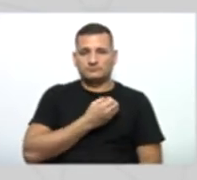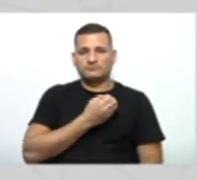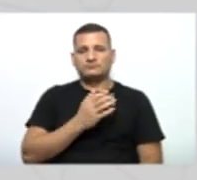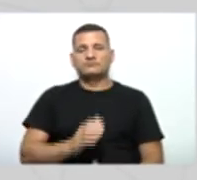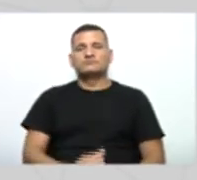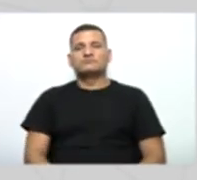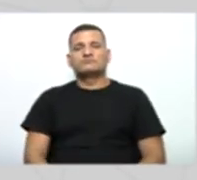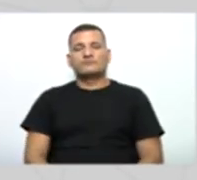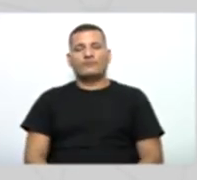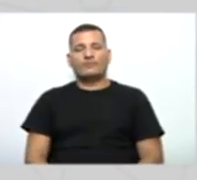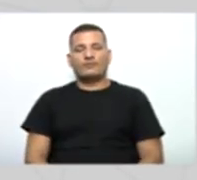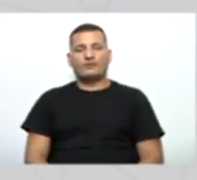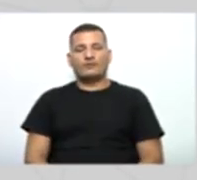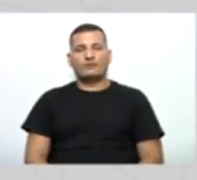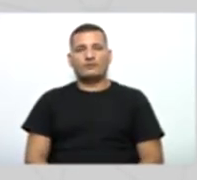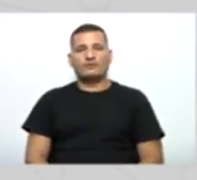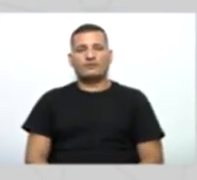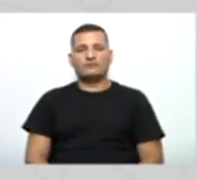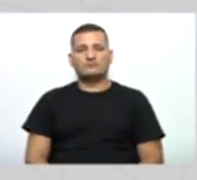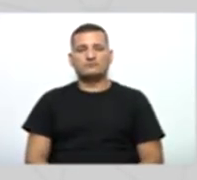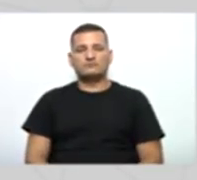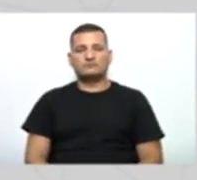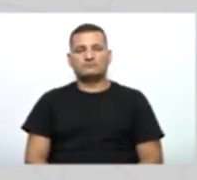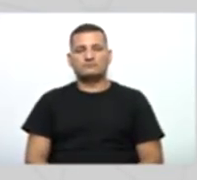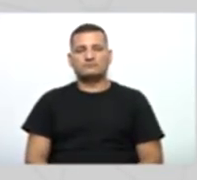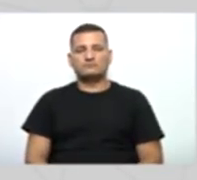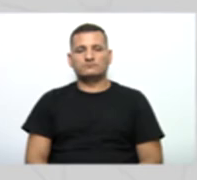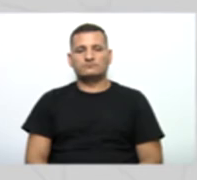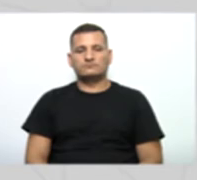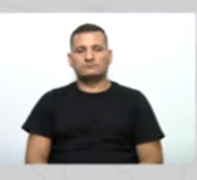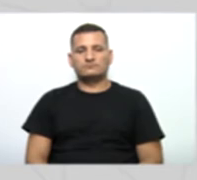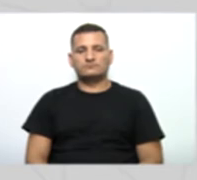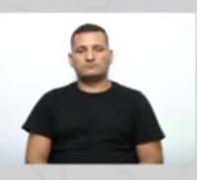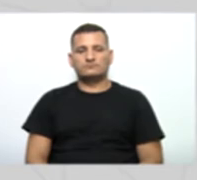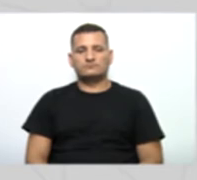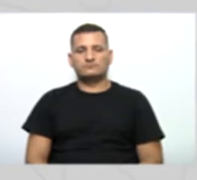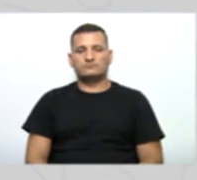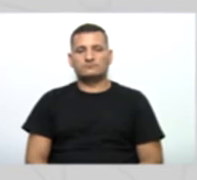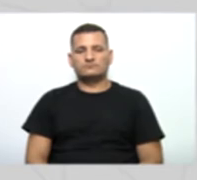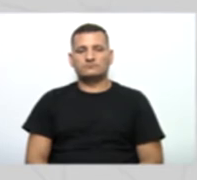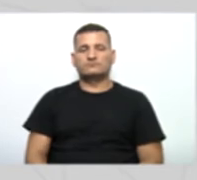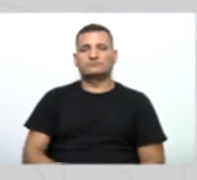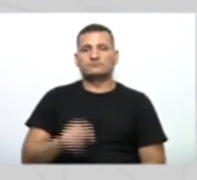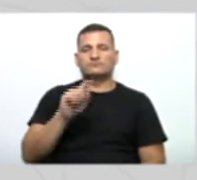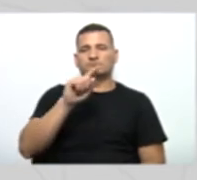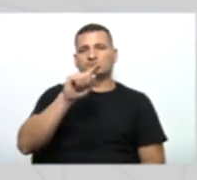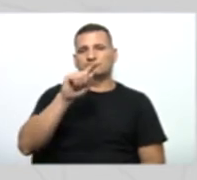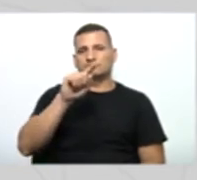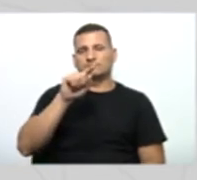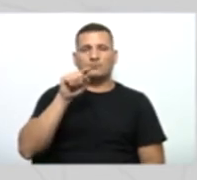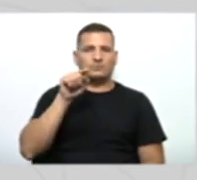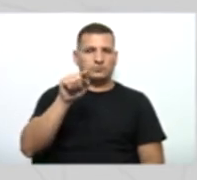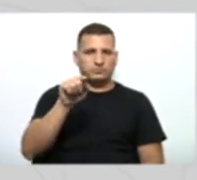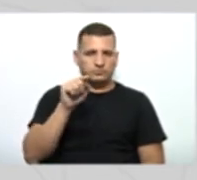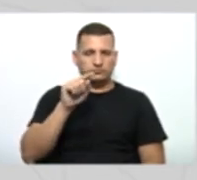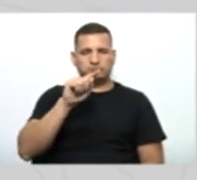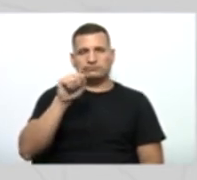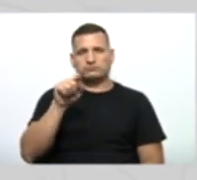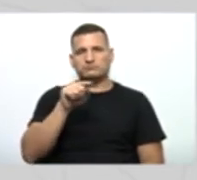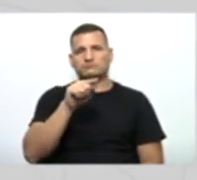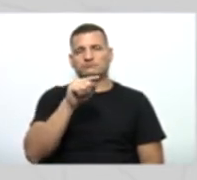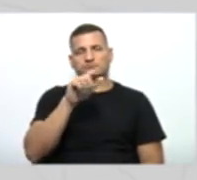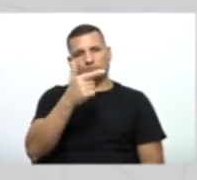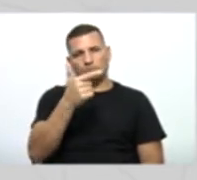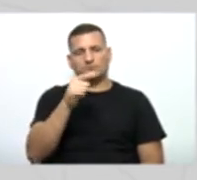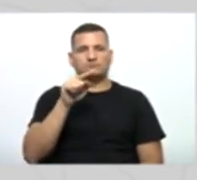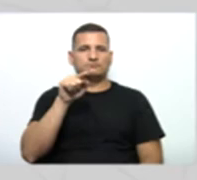inteiro, mas também nós podemos ter, junto desses valores inteiros, valores do tipo real,